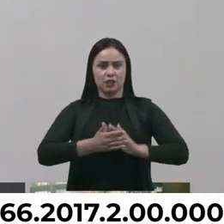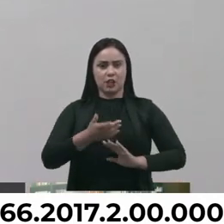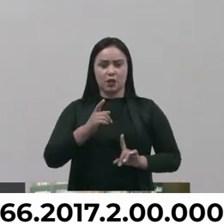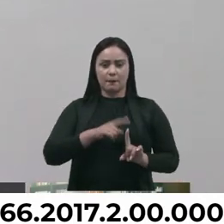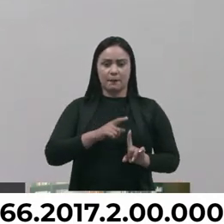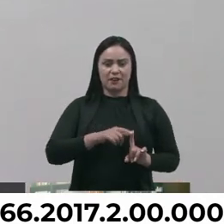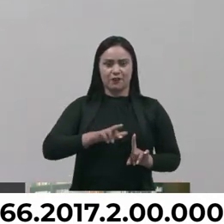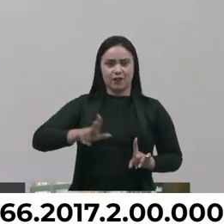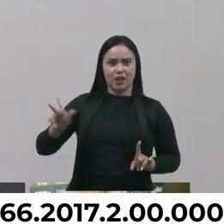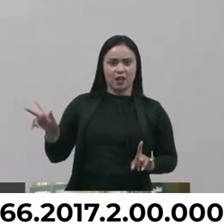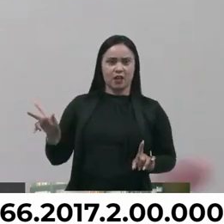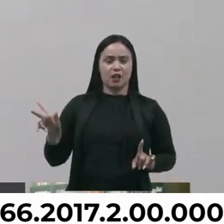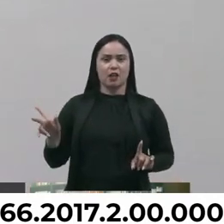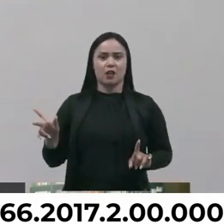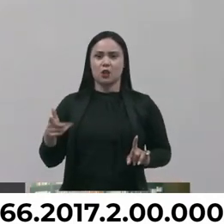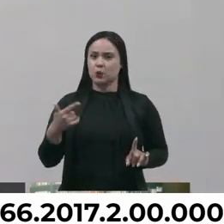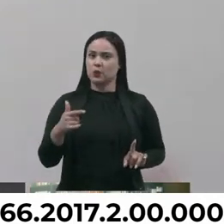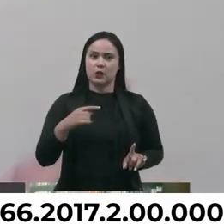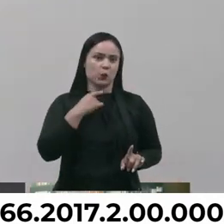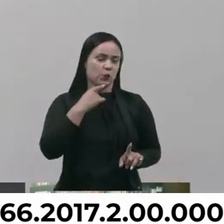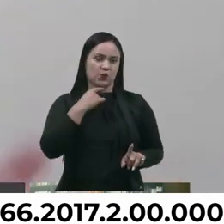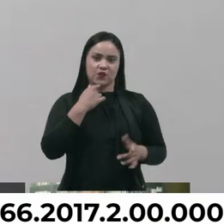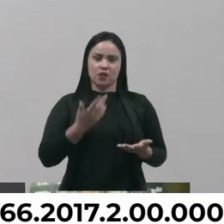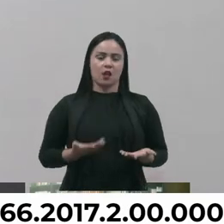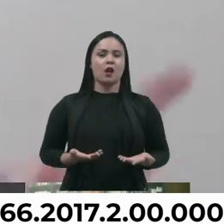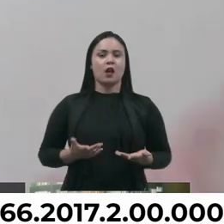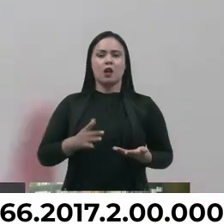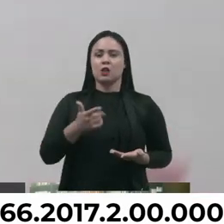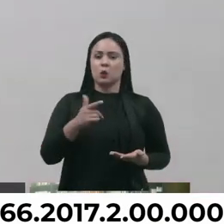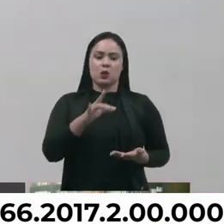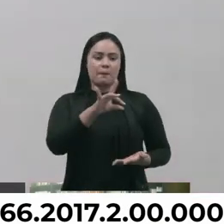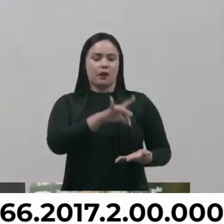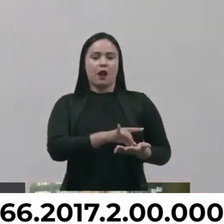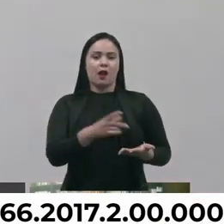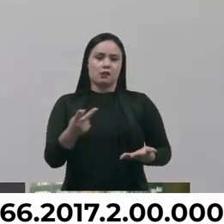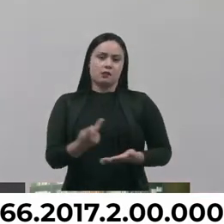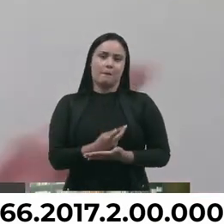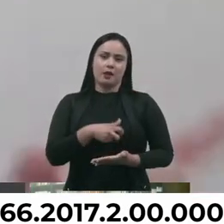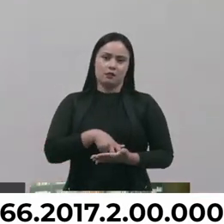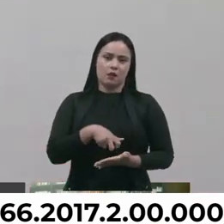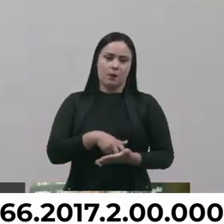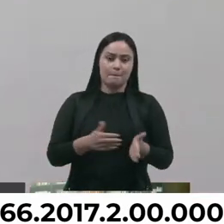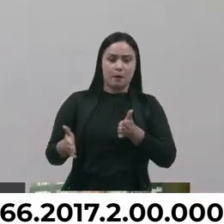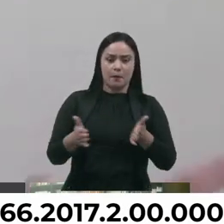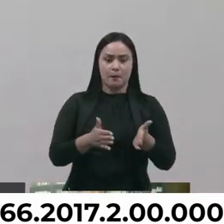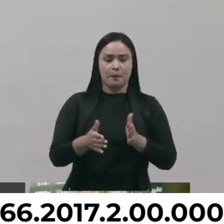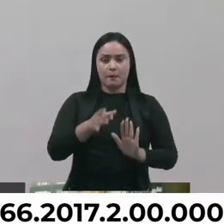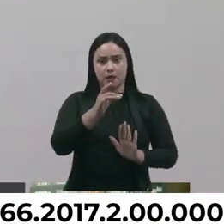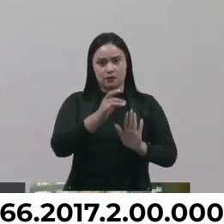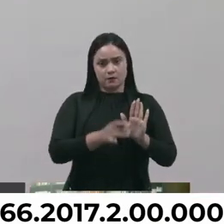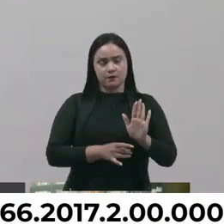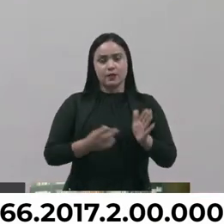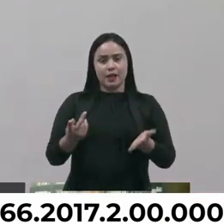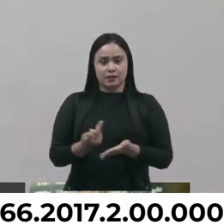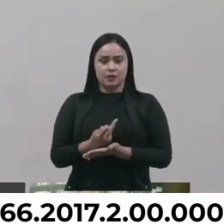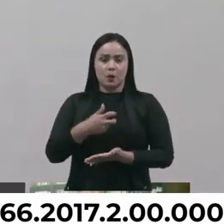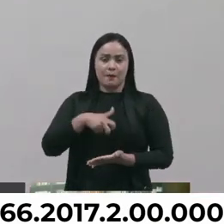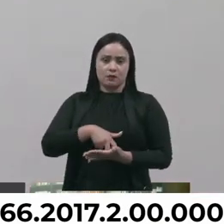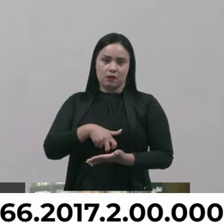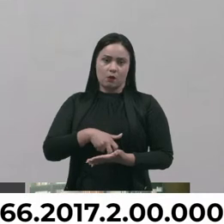atípica, aí eu não tenho dúvida de que não se aplicaria a ação penal, o prazo prescricional da ação